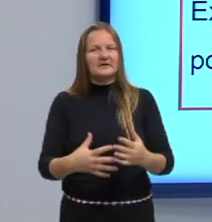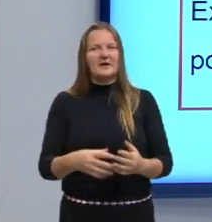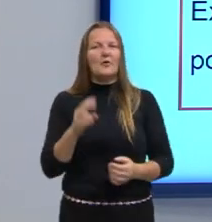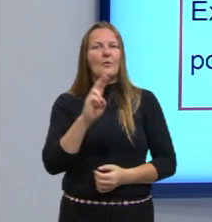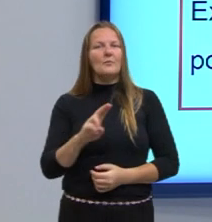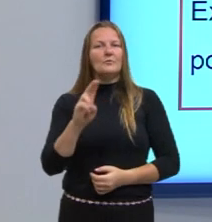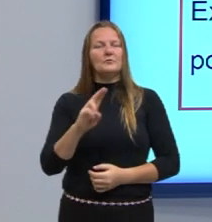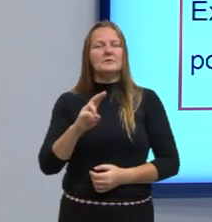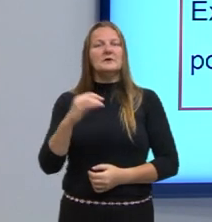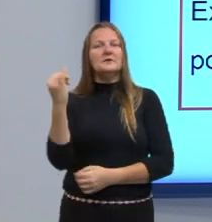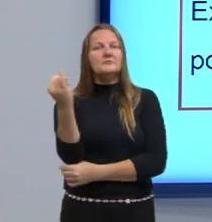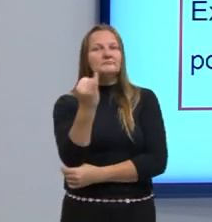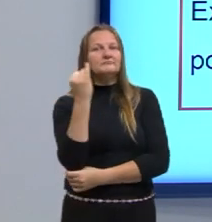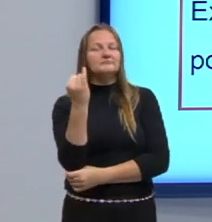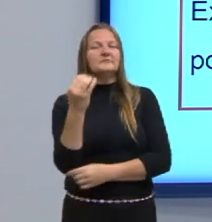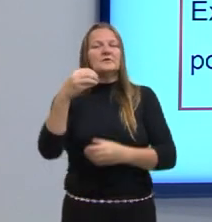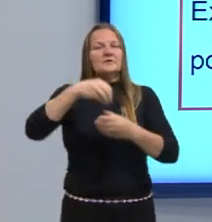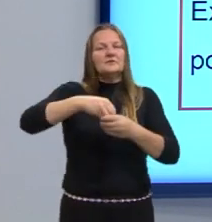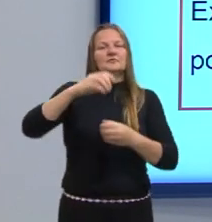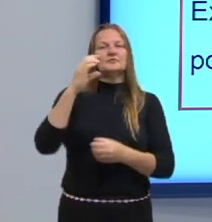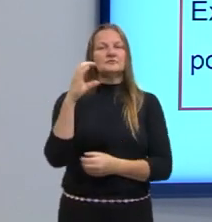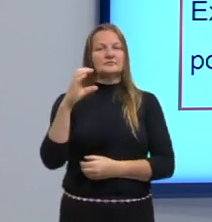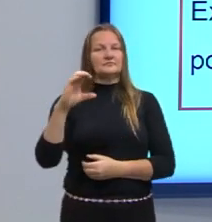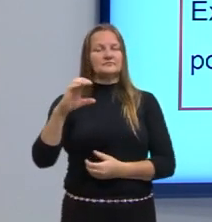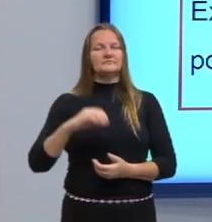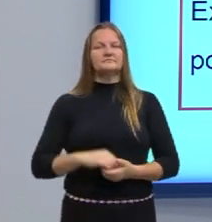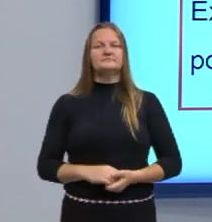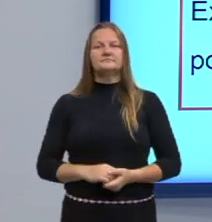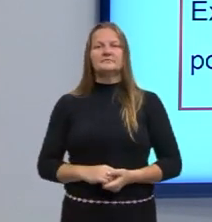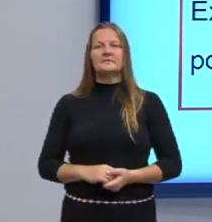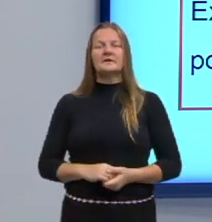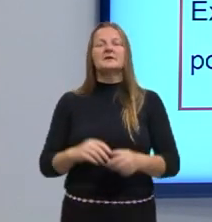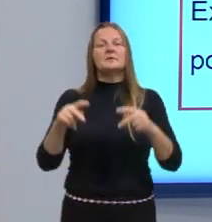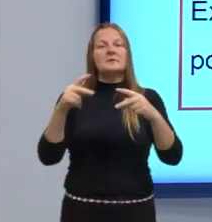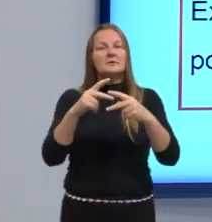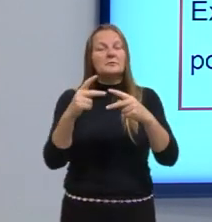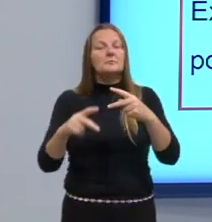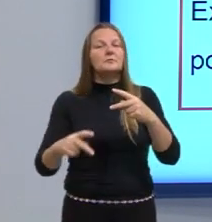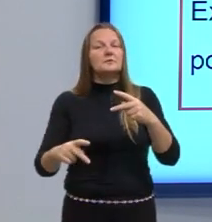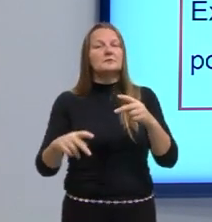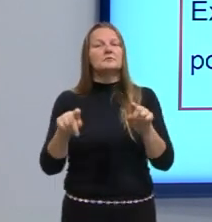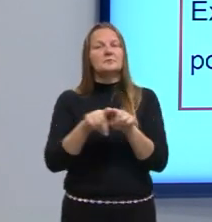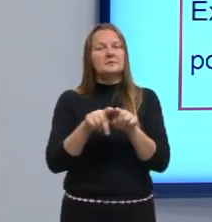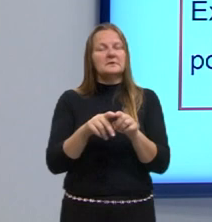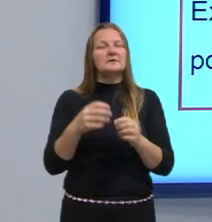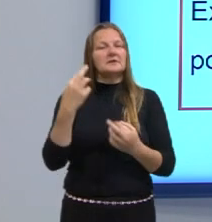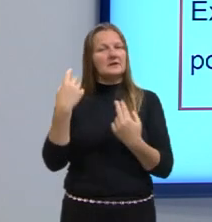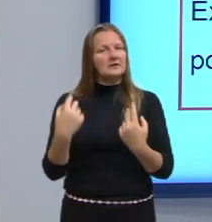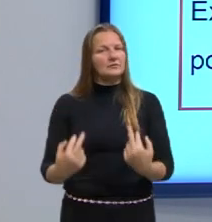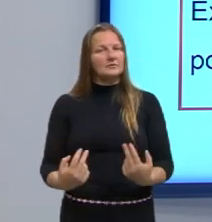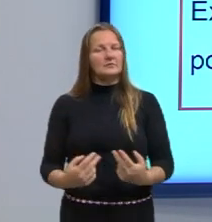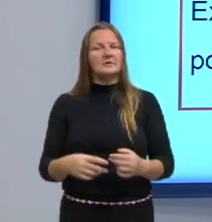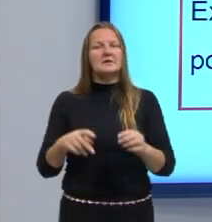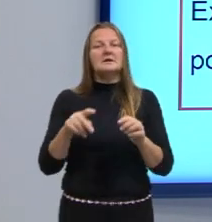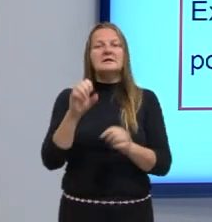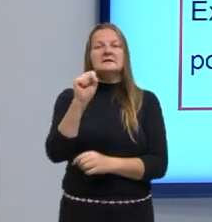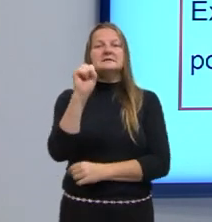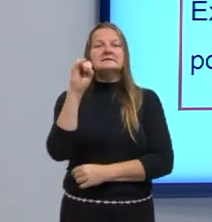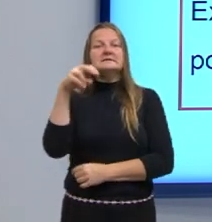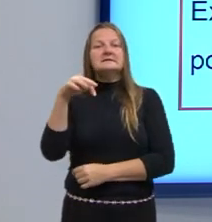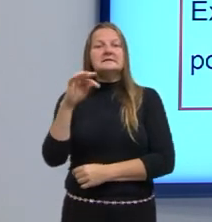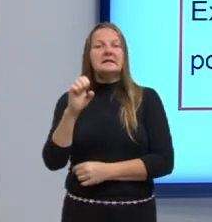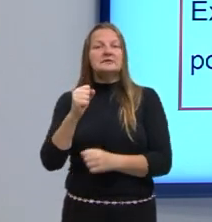que é de extrema importância na ciência e as proteínas também são polímeros naturais já os polímeros sintéticos